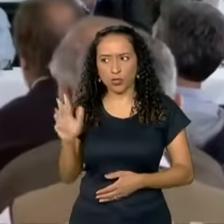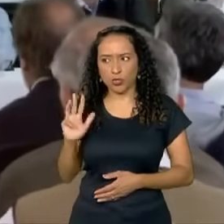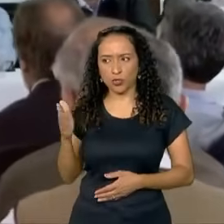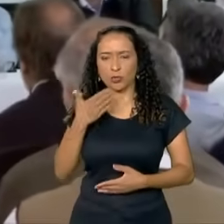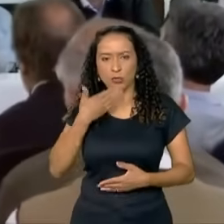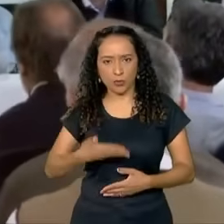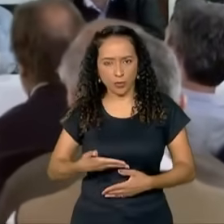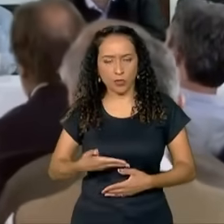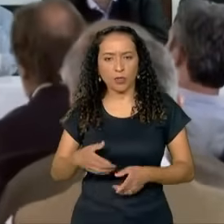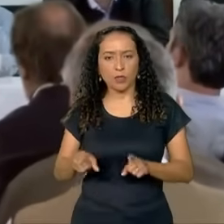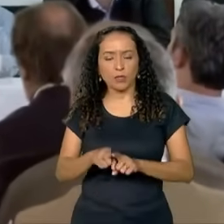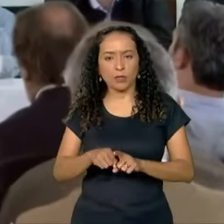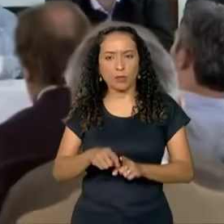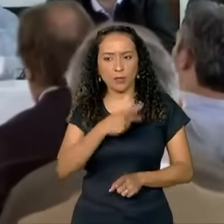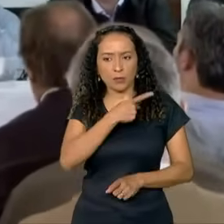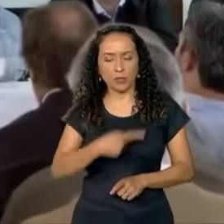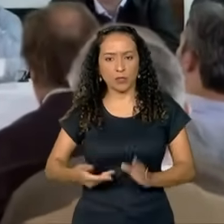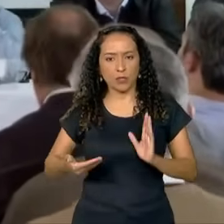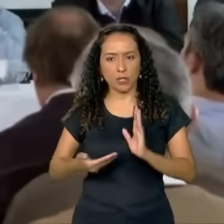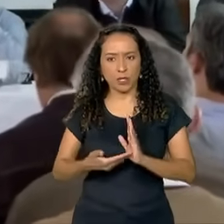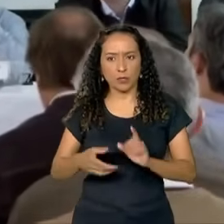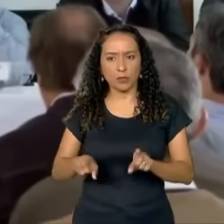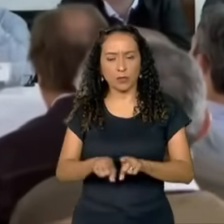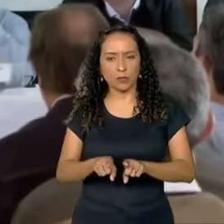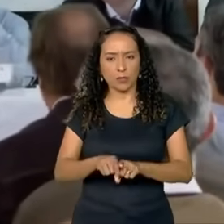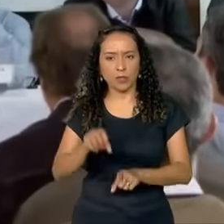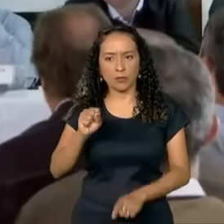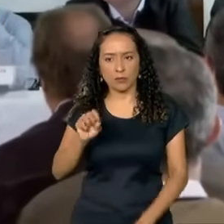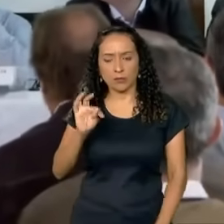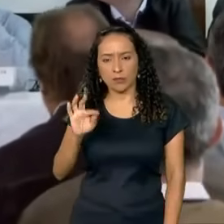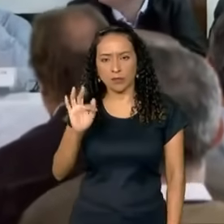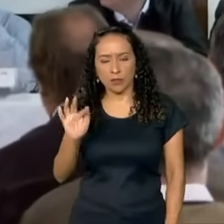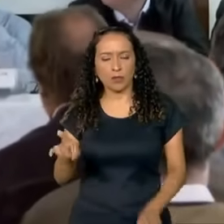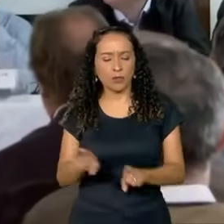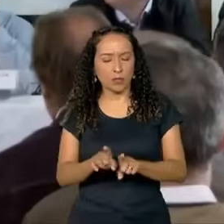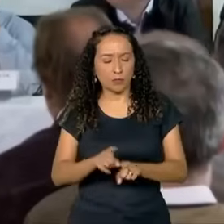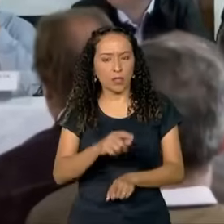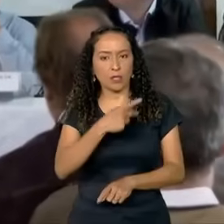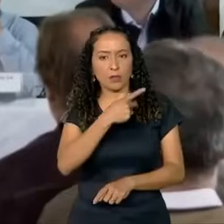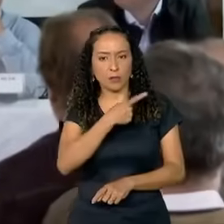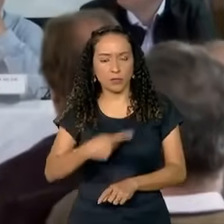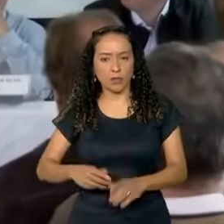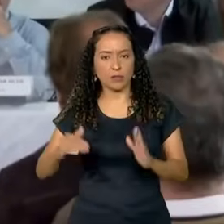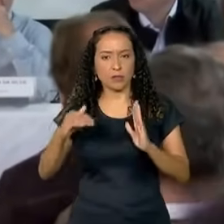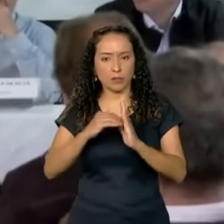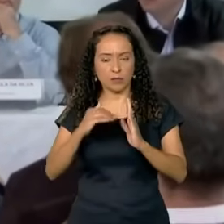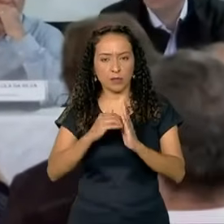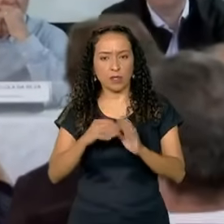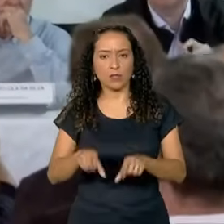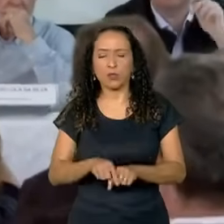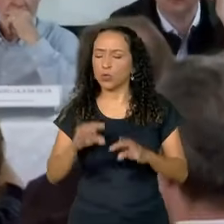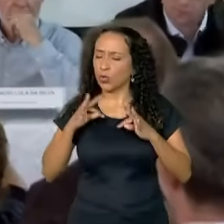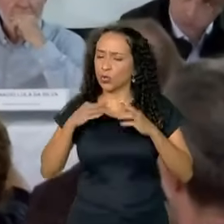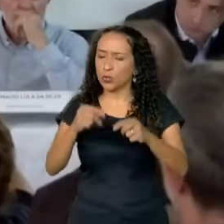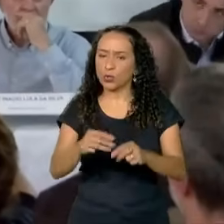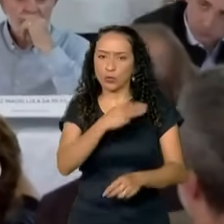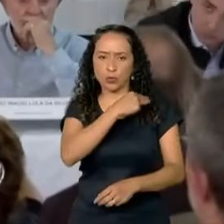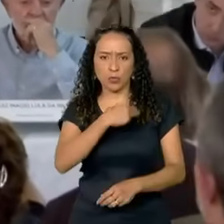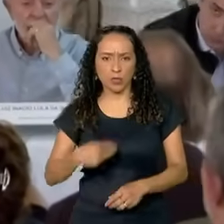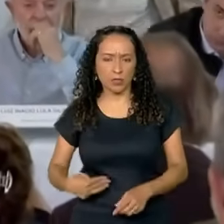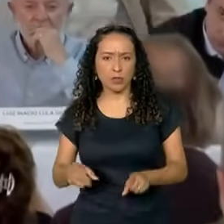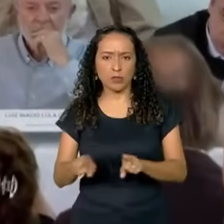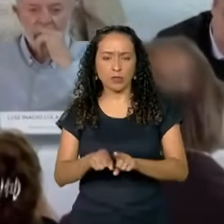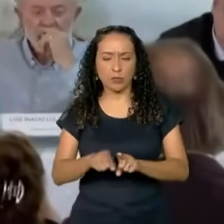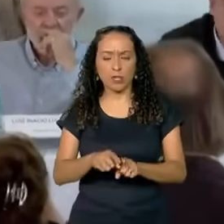ao presidente da Câmara, ao presidente do Supremo Tribunal Federal, ao presidente do Senado, a todos os seus ministros, ao